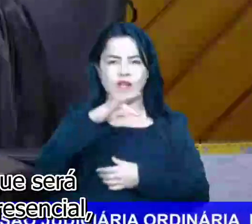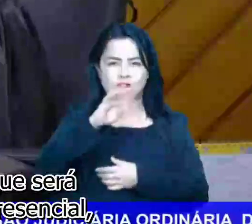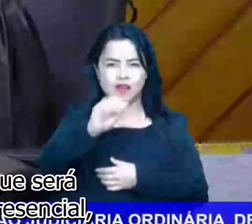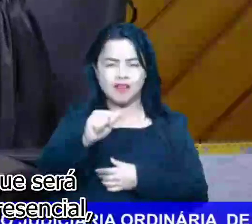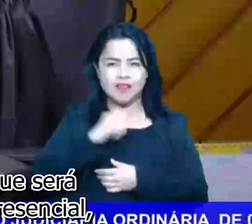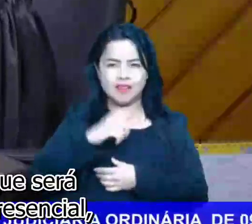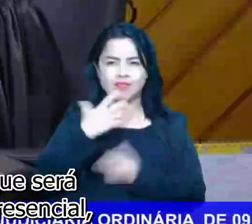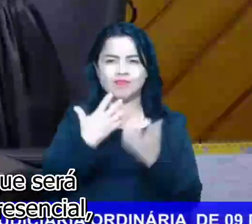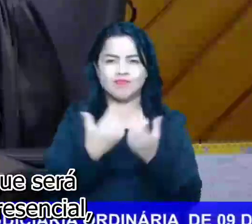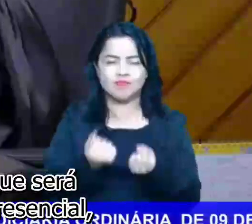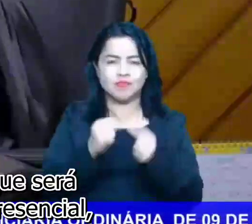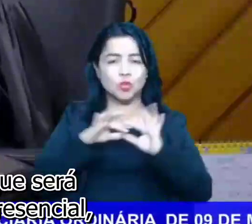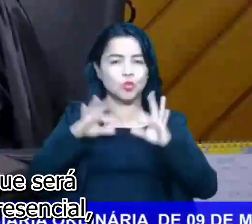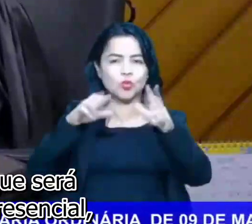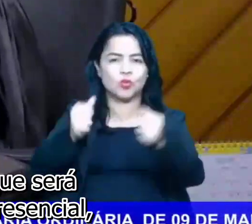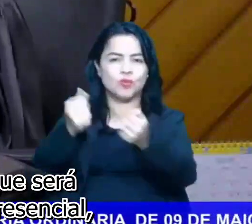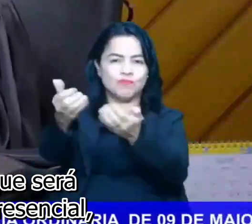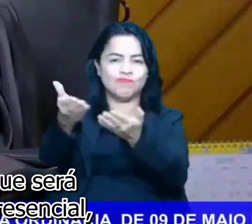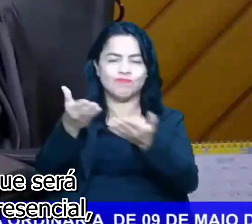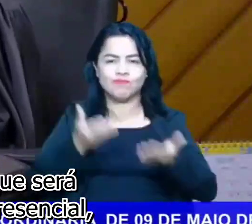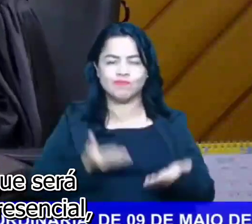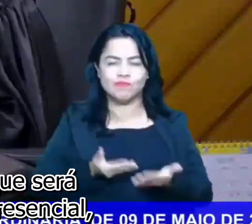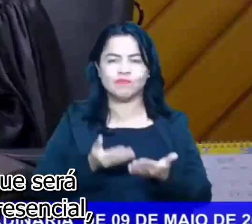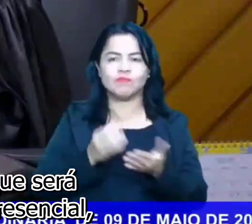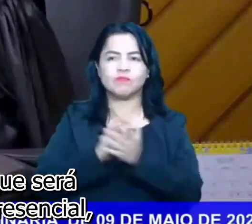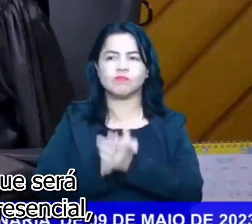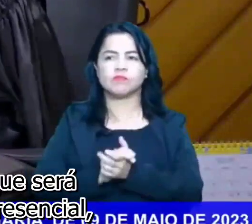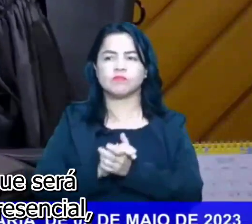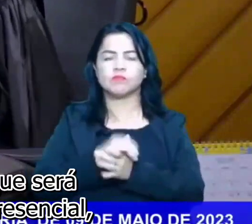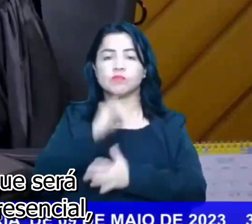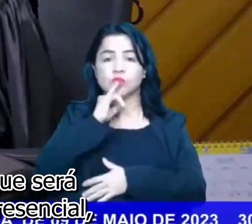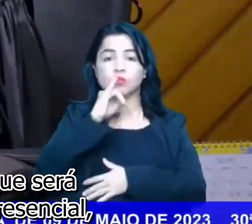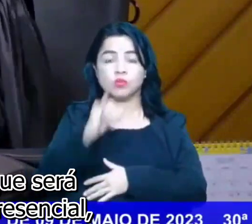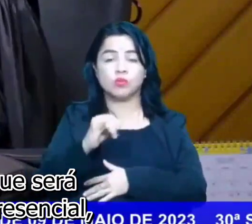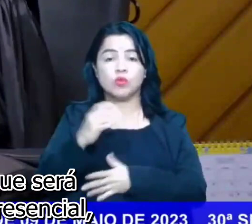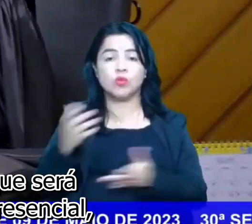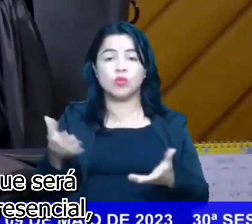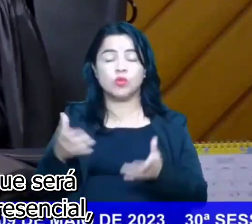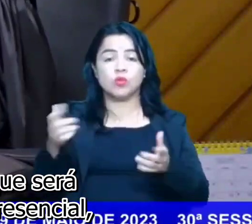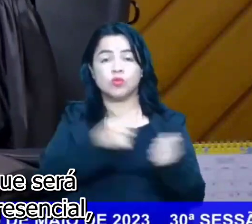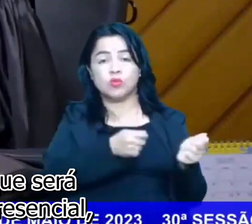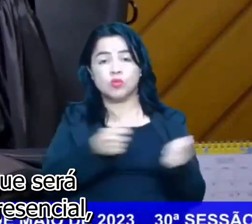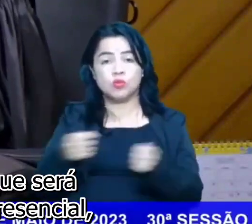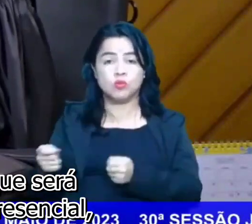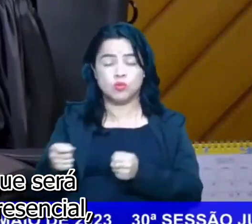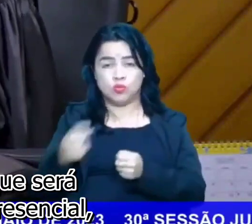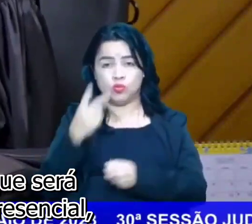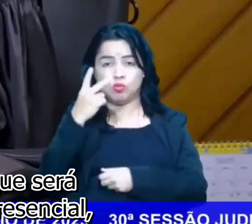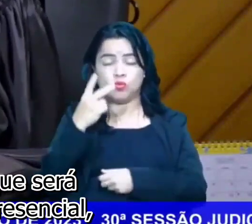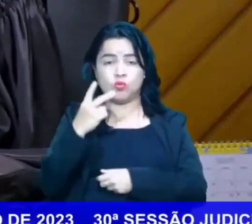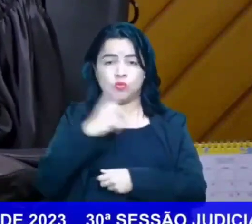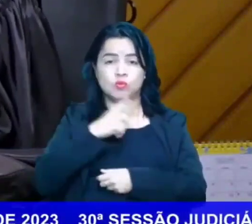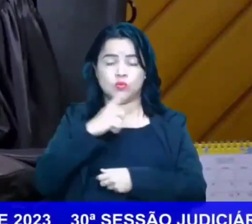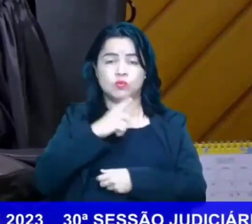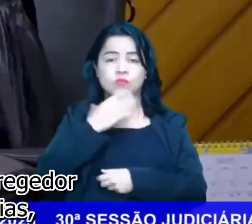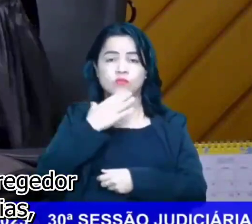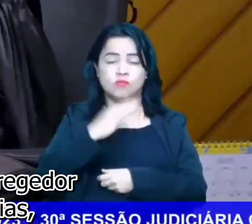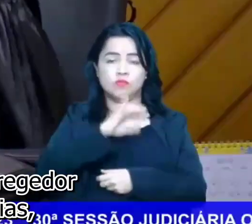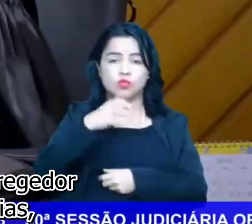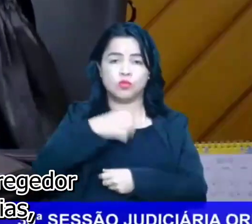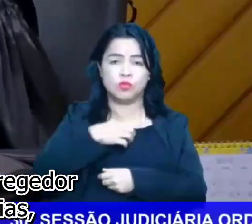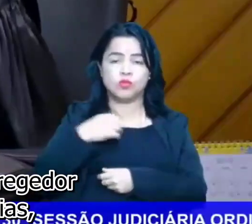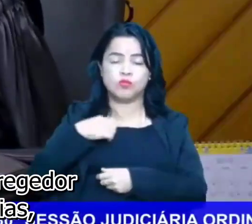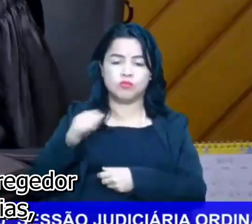Em sua Sejam mesa, todos desembargador muito João Alges, bem-vindos. sente-se do Justifico que será consultório da feita a sessão cultura hoje na vermelha, modalidade uma híbrida gravata e vermelha e presencial. terno